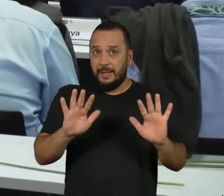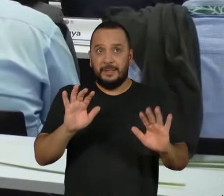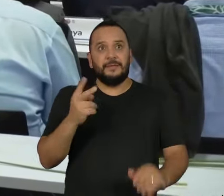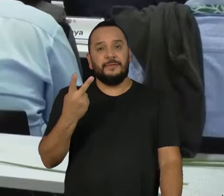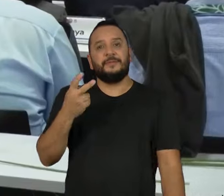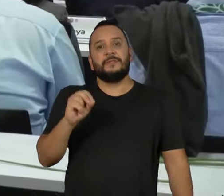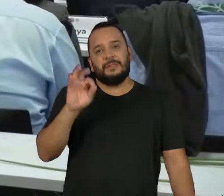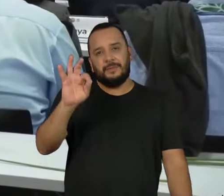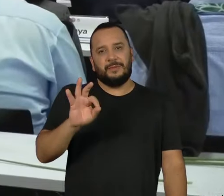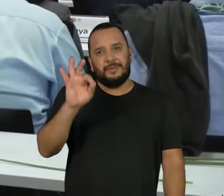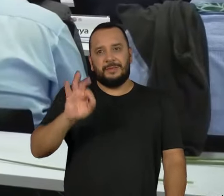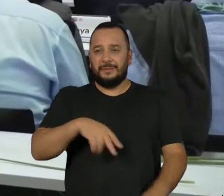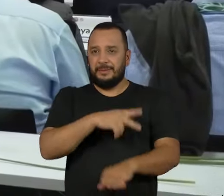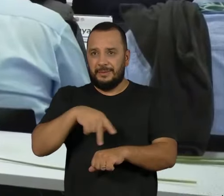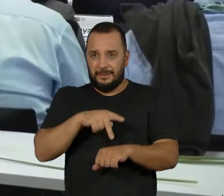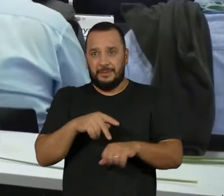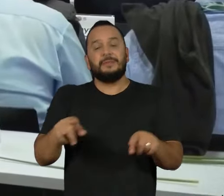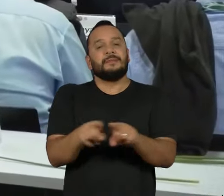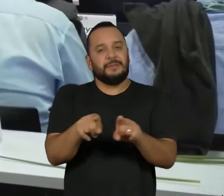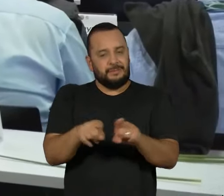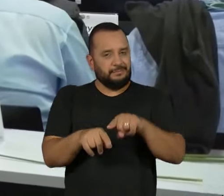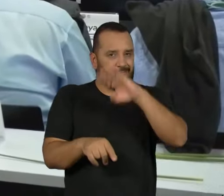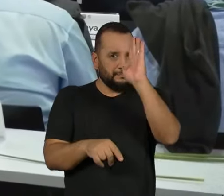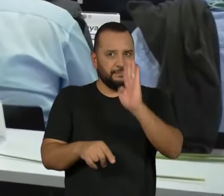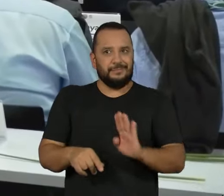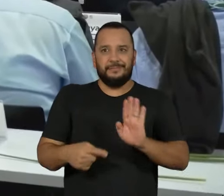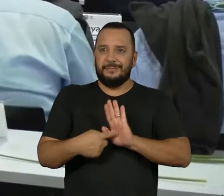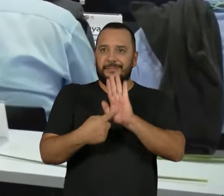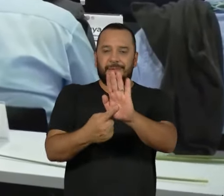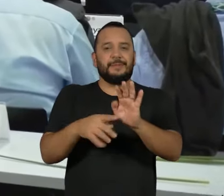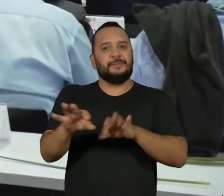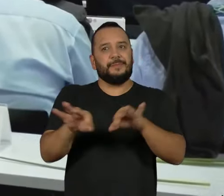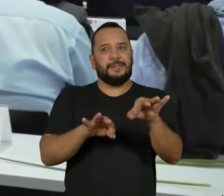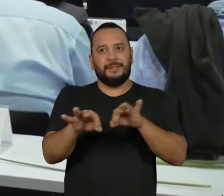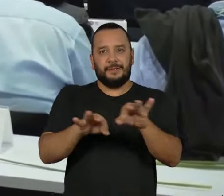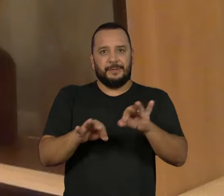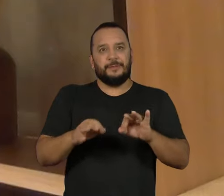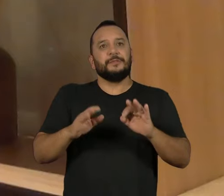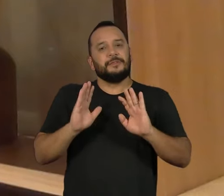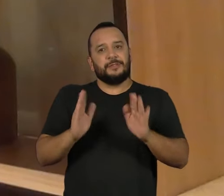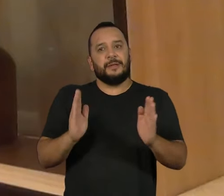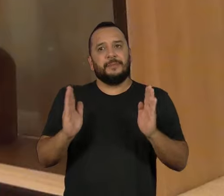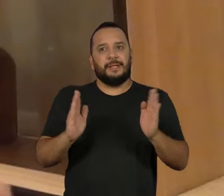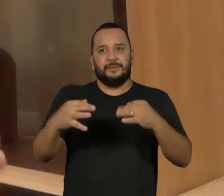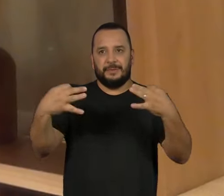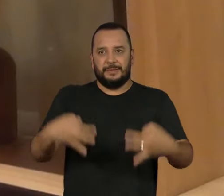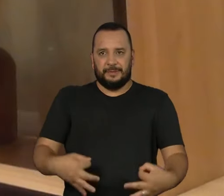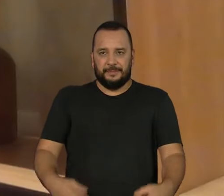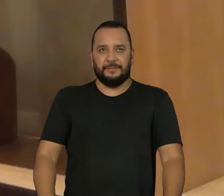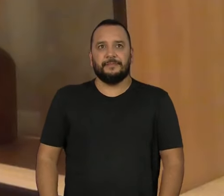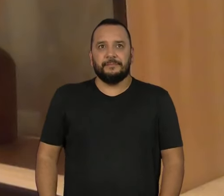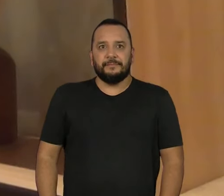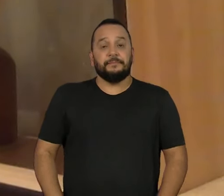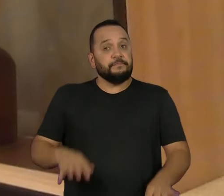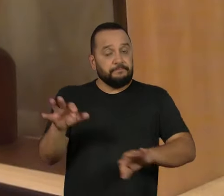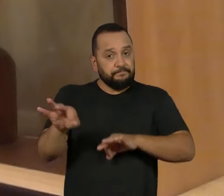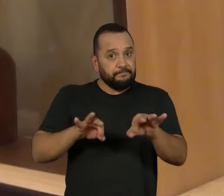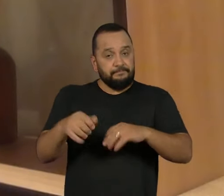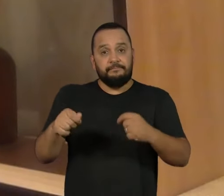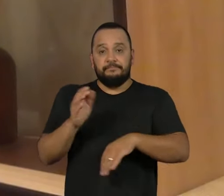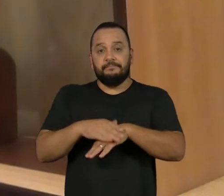dos países, incluindo o Brasil, apresentaram seus planos a tempo. Esses planos precisam ser